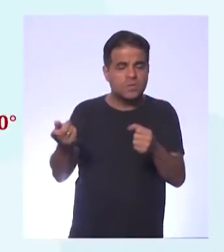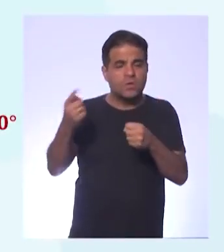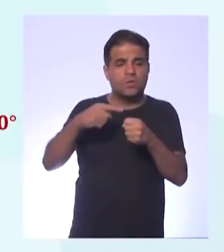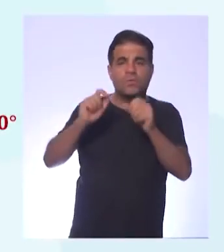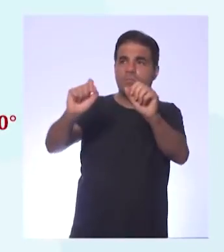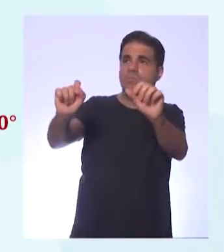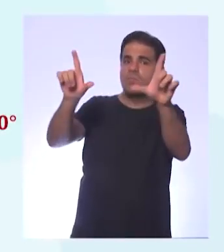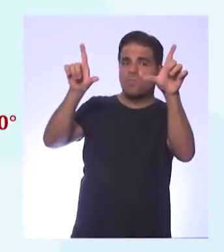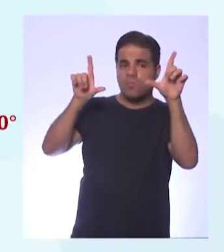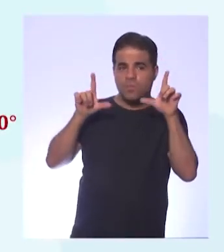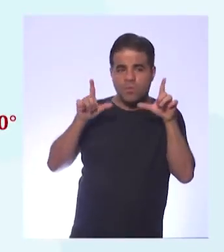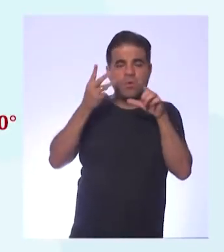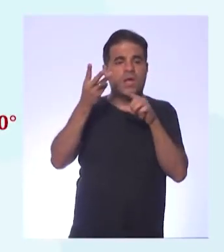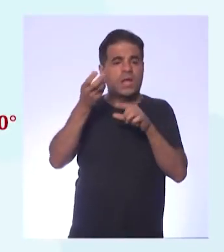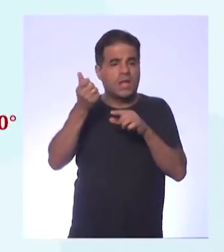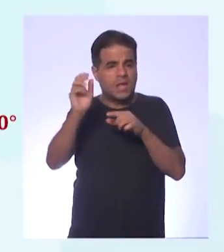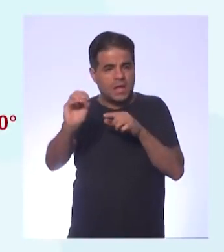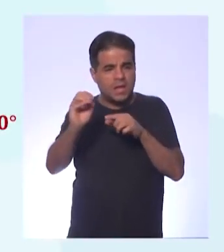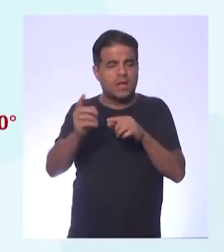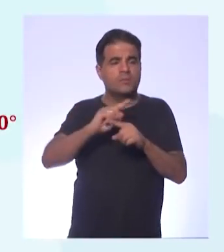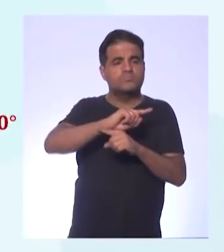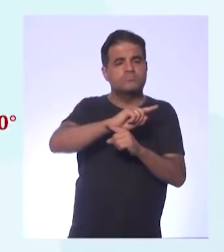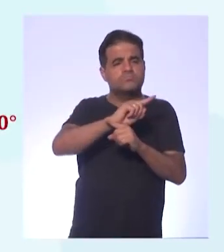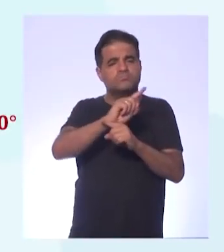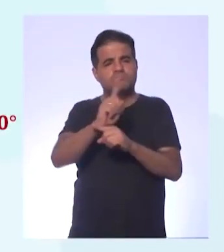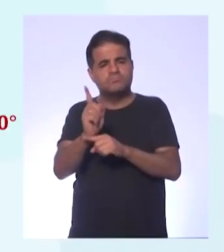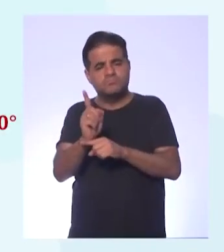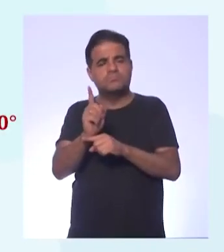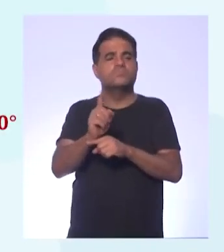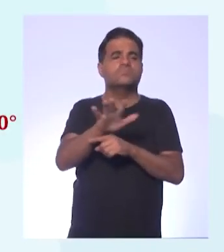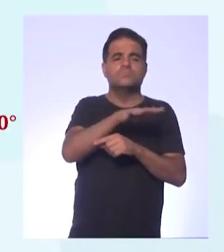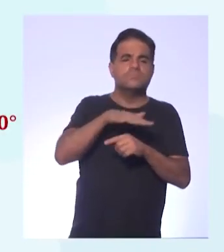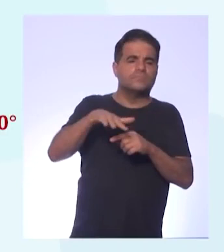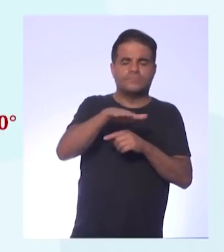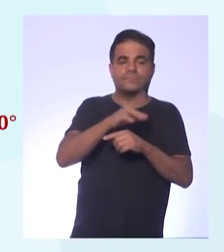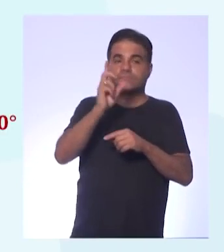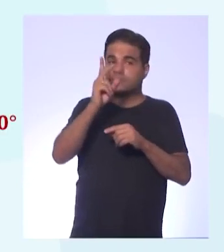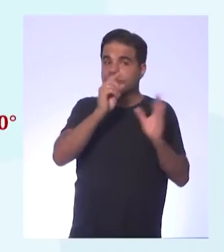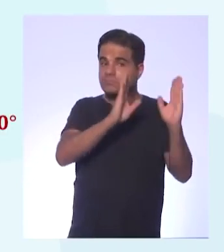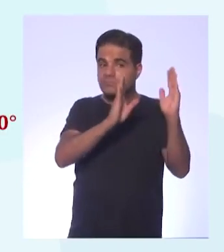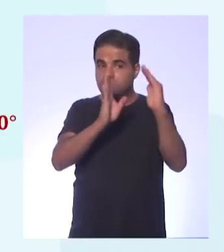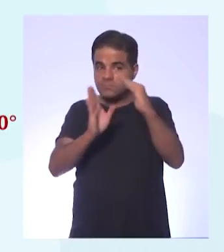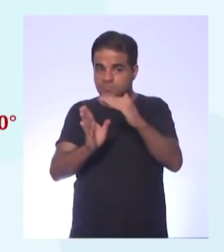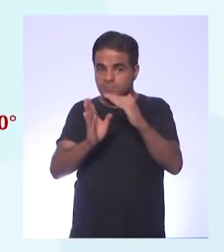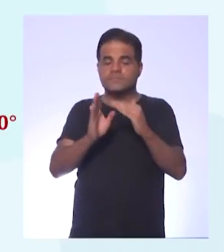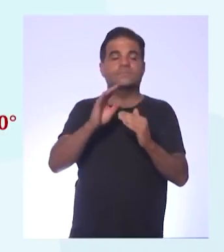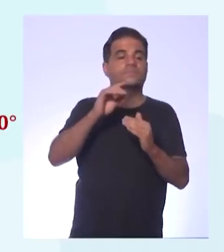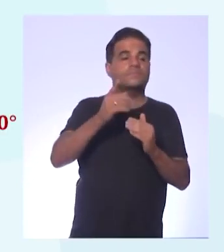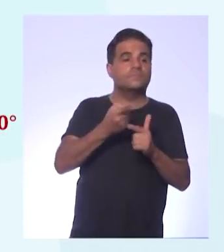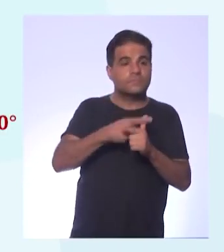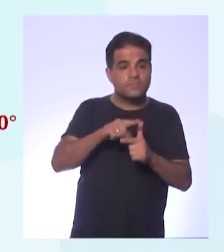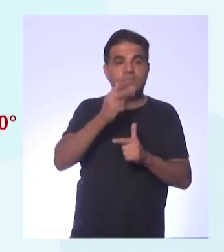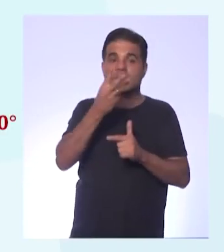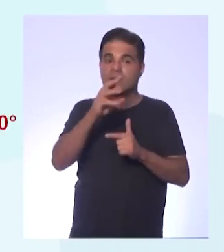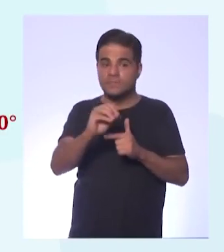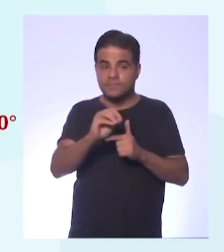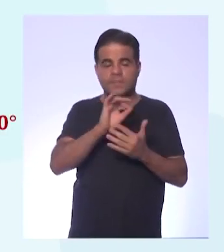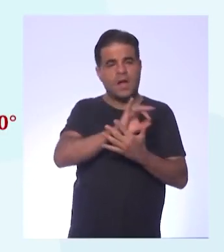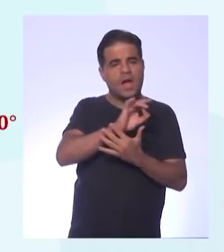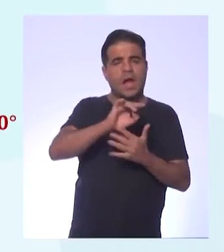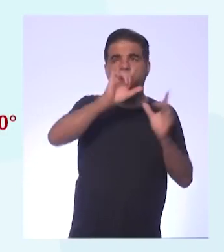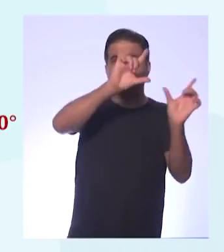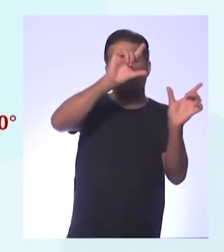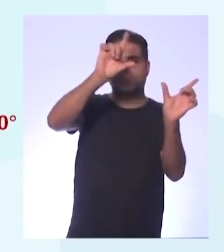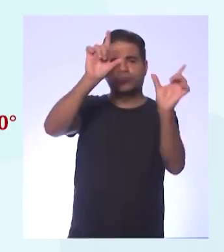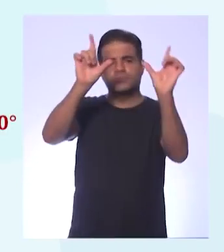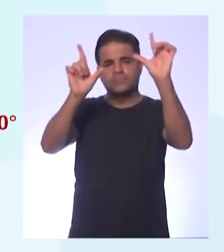é 360. A parte, né, das partes, 12 partes. Vou dividir em 12 partes, deu 30. Cada parte